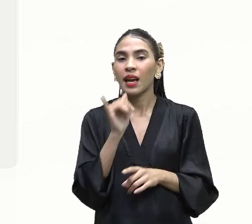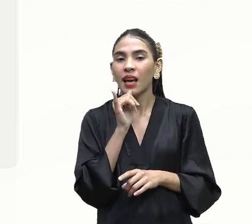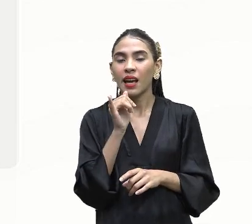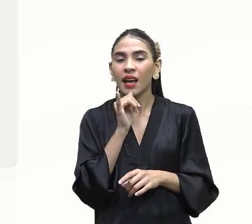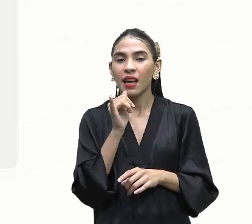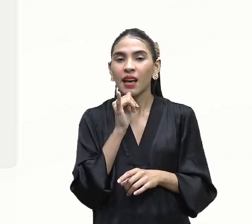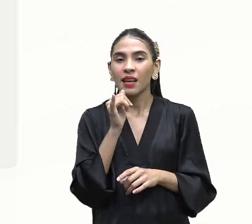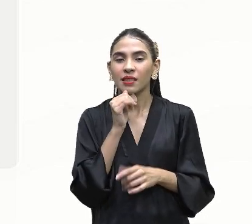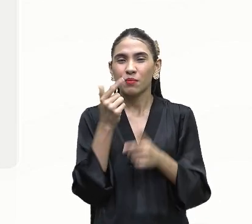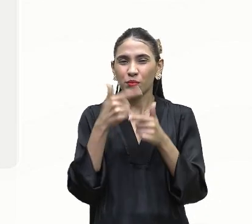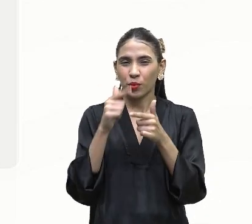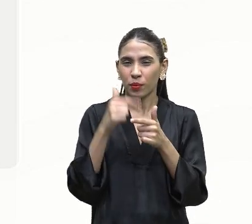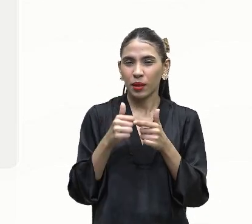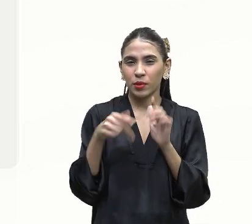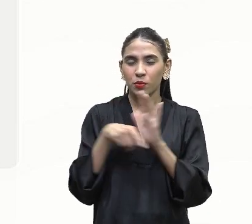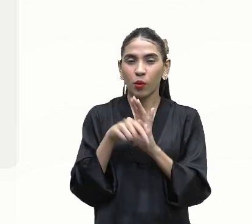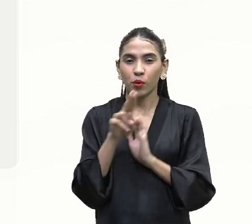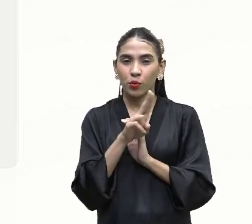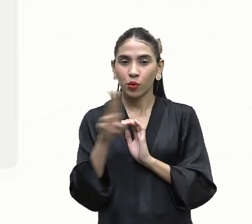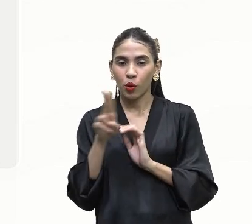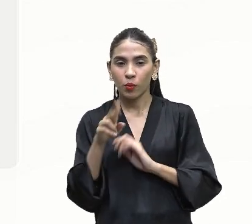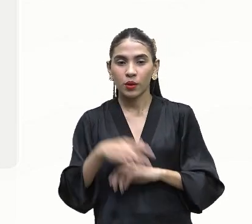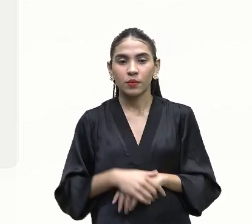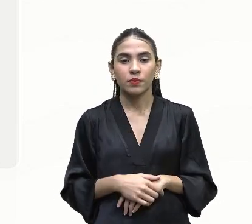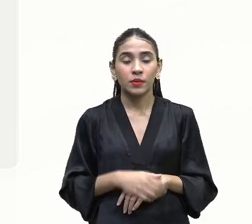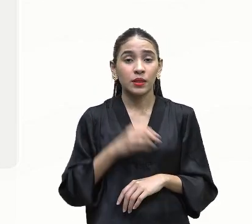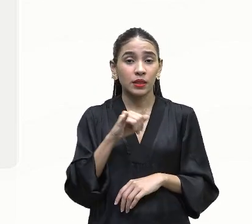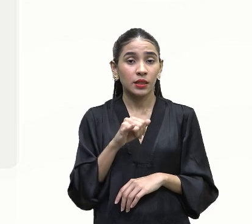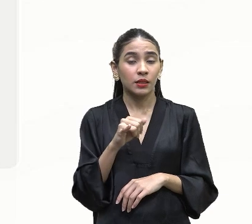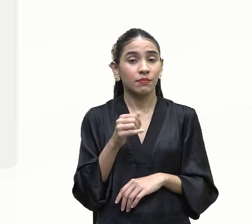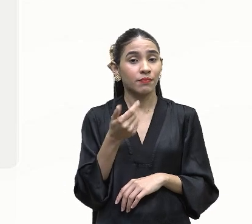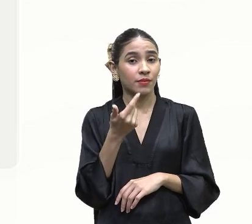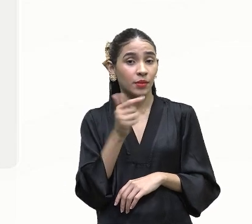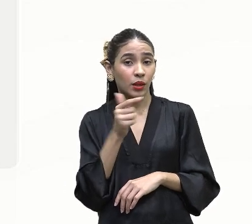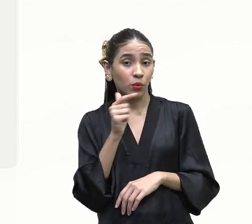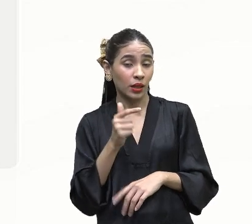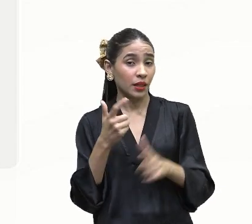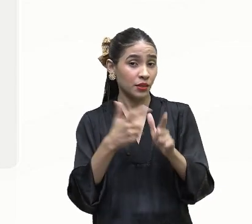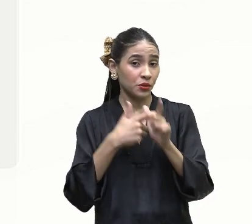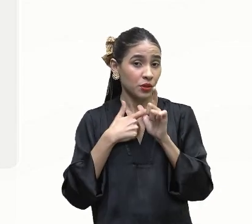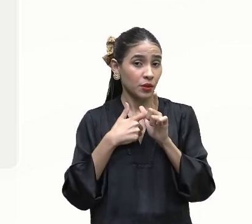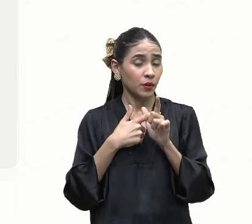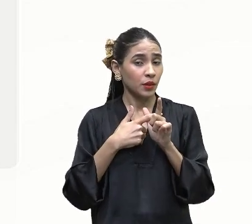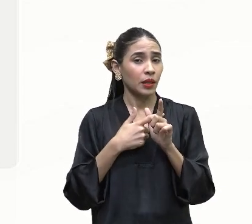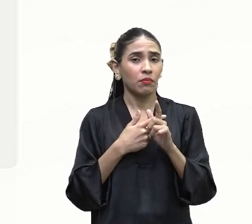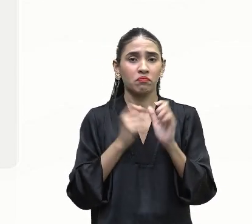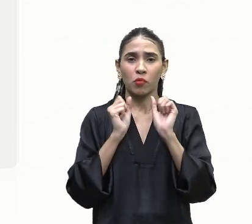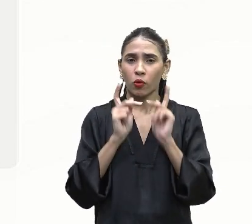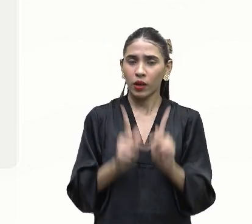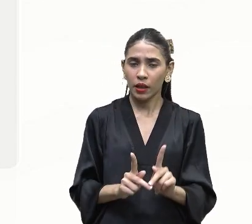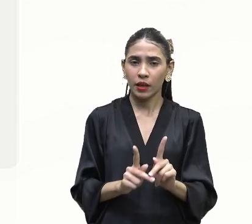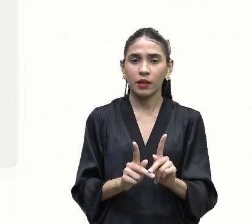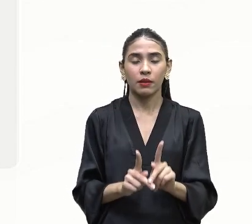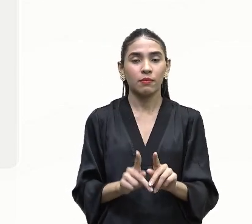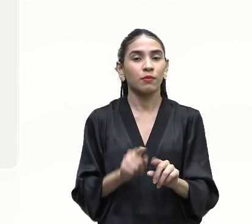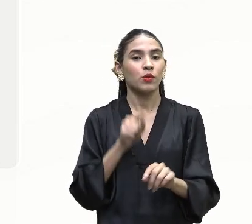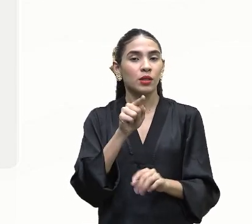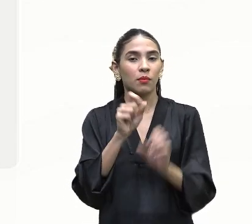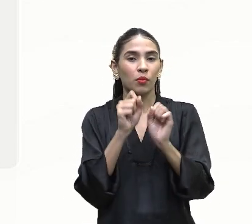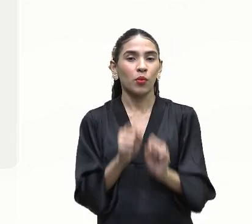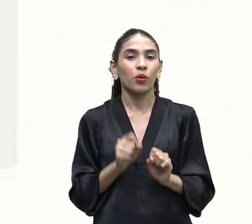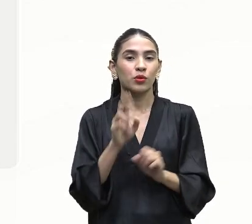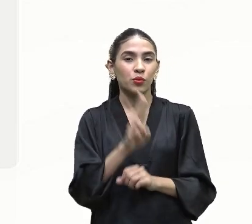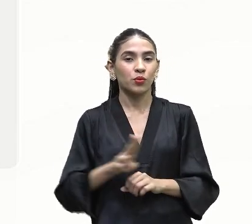Caso você não tenha dívida, você já ganha uma estrelinha e você pode usar esses 10%